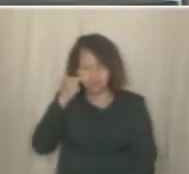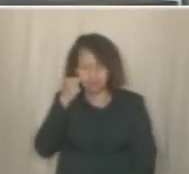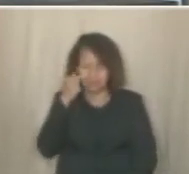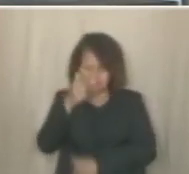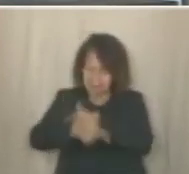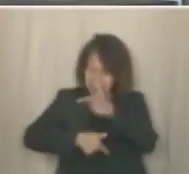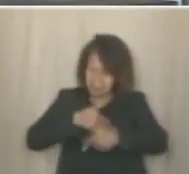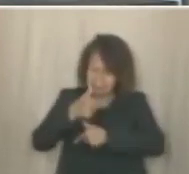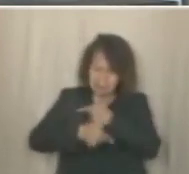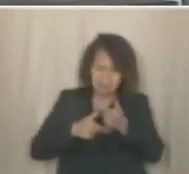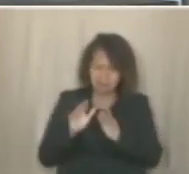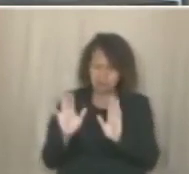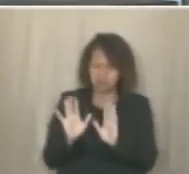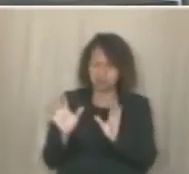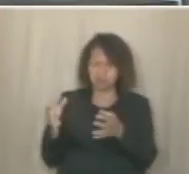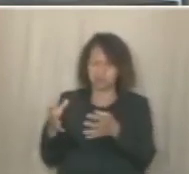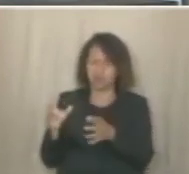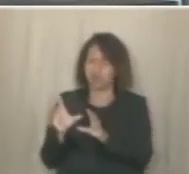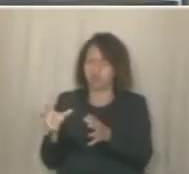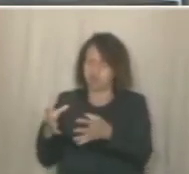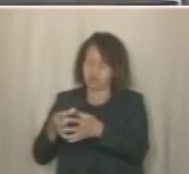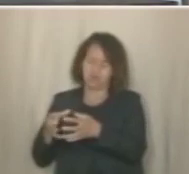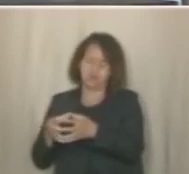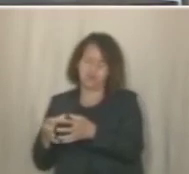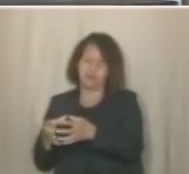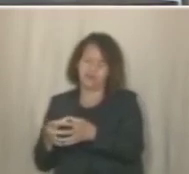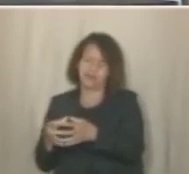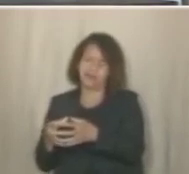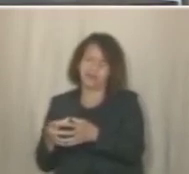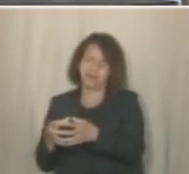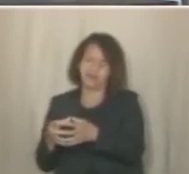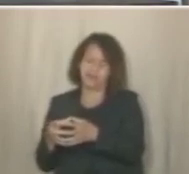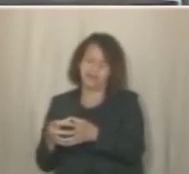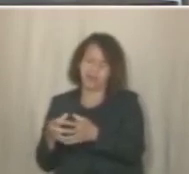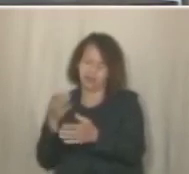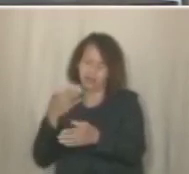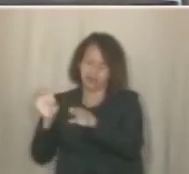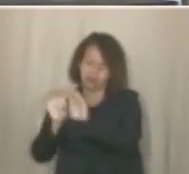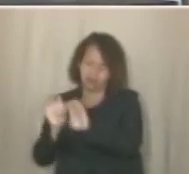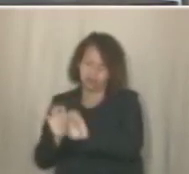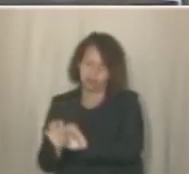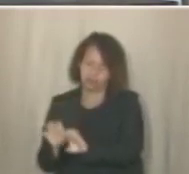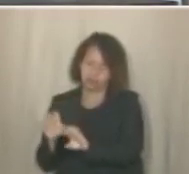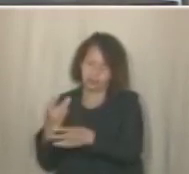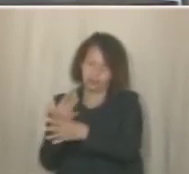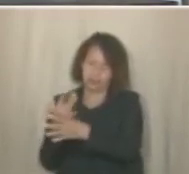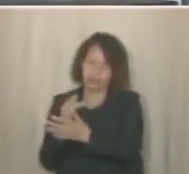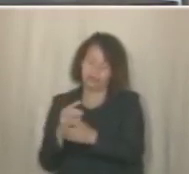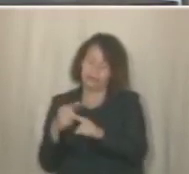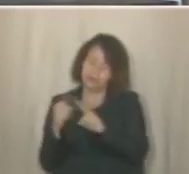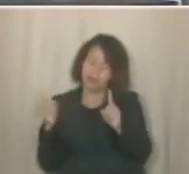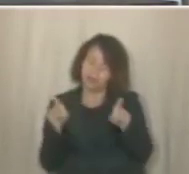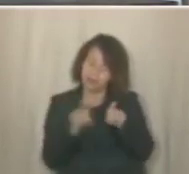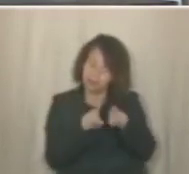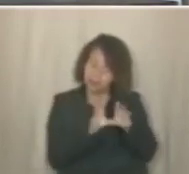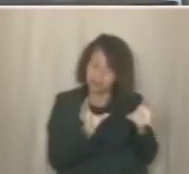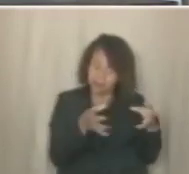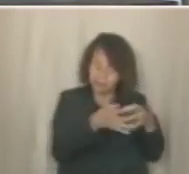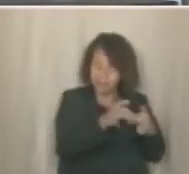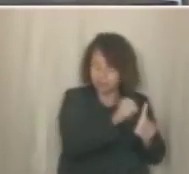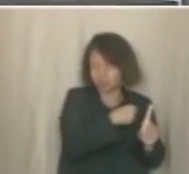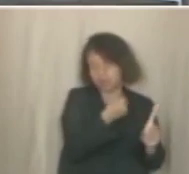excelente trabalho, não só na área de infraestrutura da nossa cidade, mas as questões